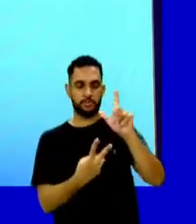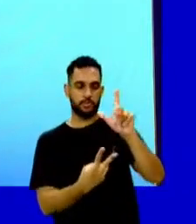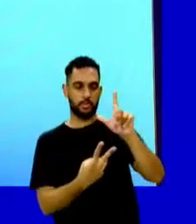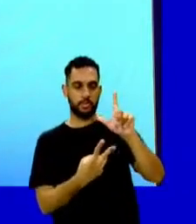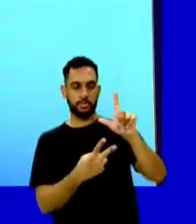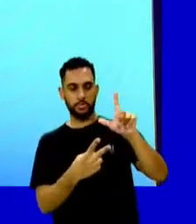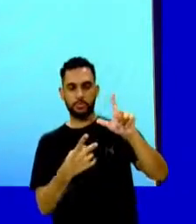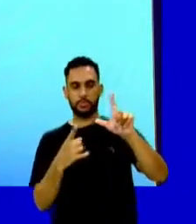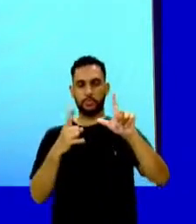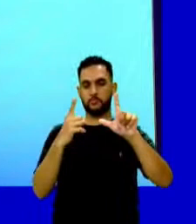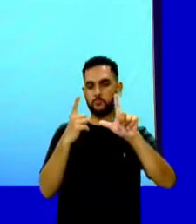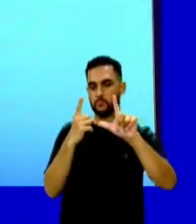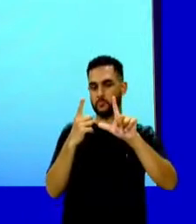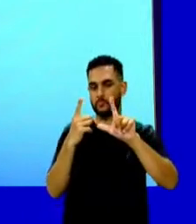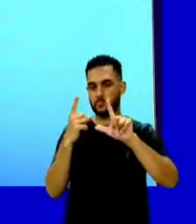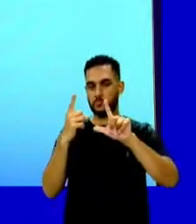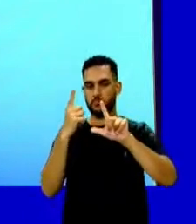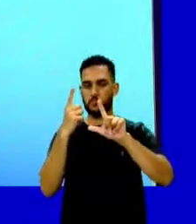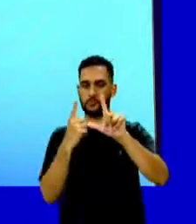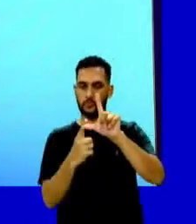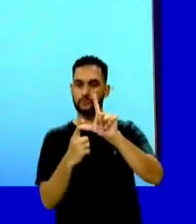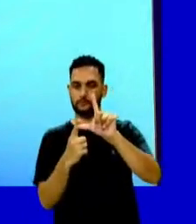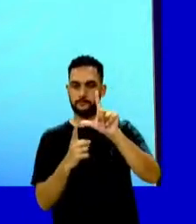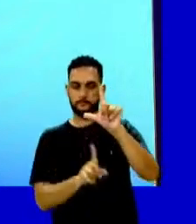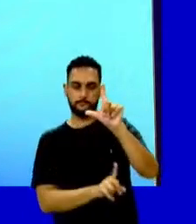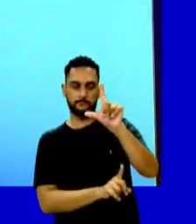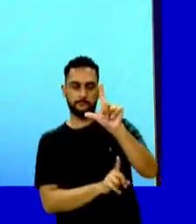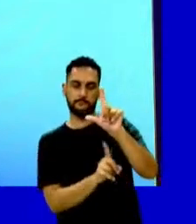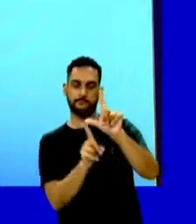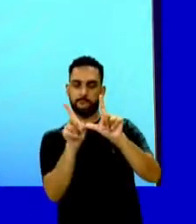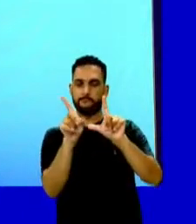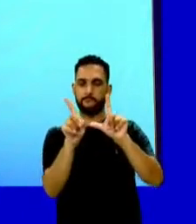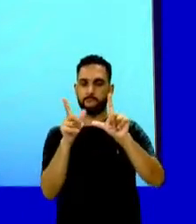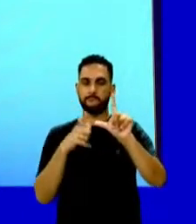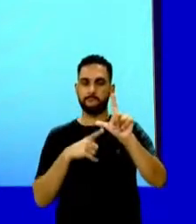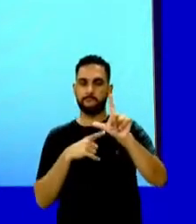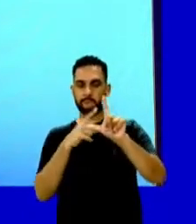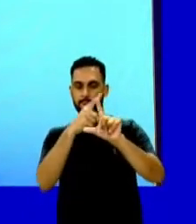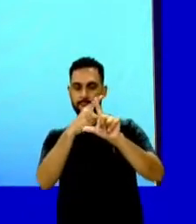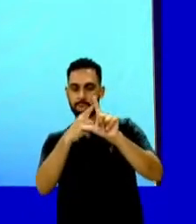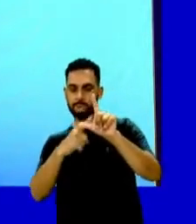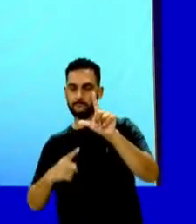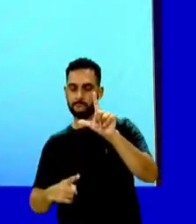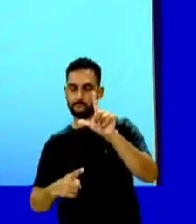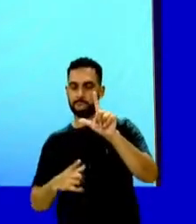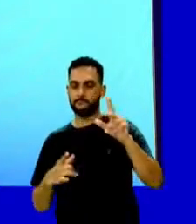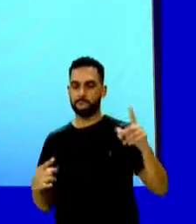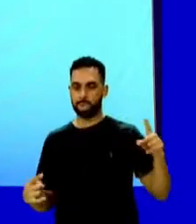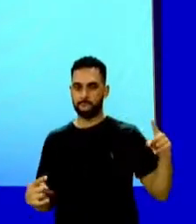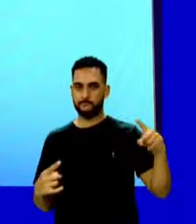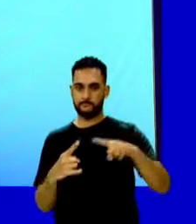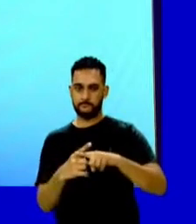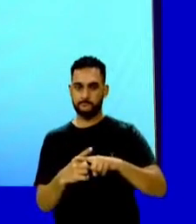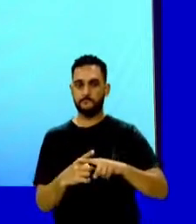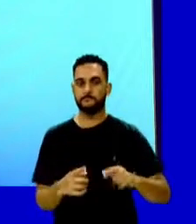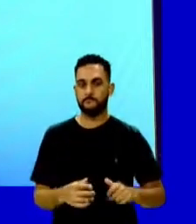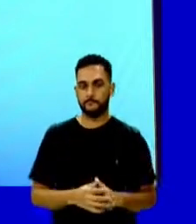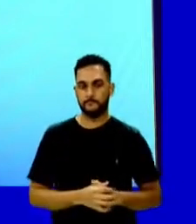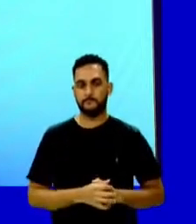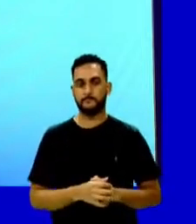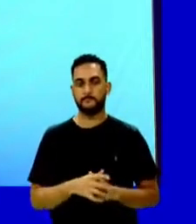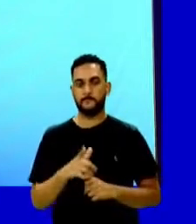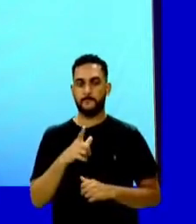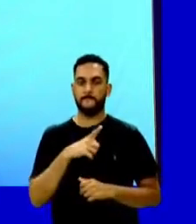por quê Porque é um resolver o sistema a gente chegou que o valor em x essas retas se interceptam é o menos dois